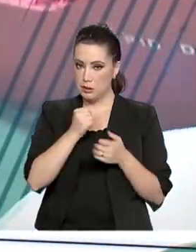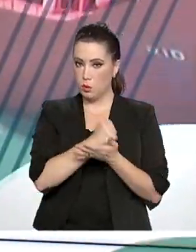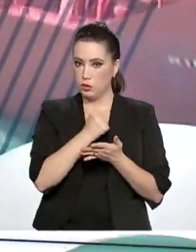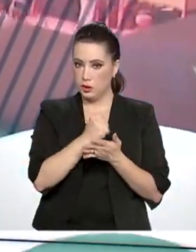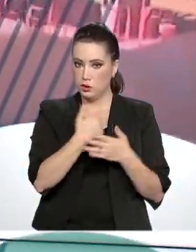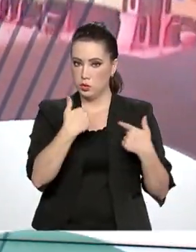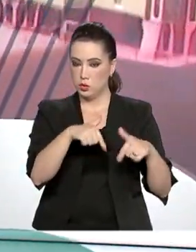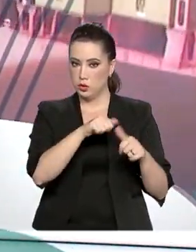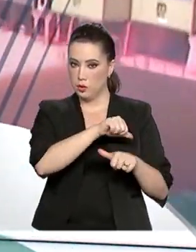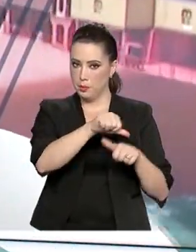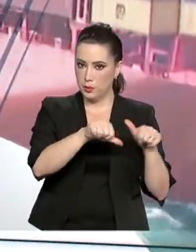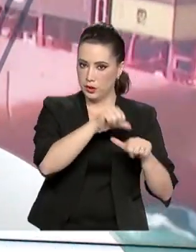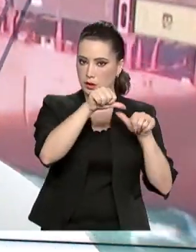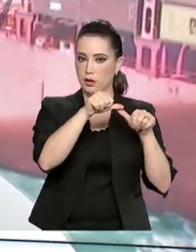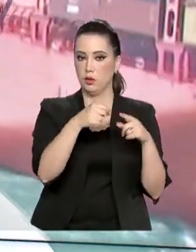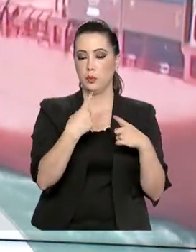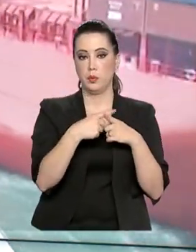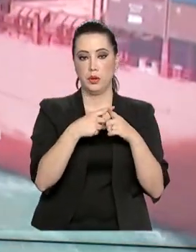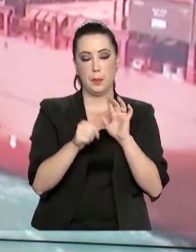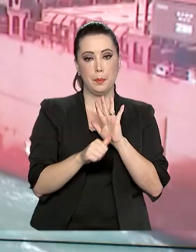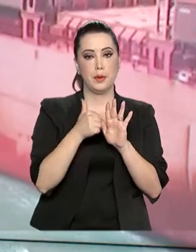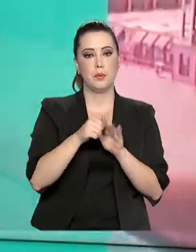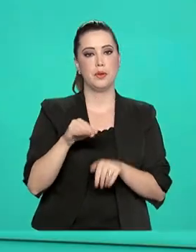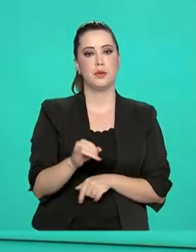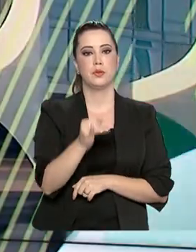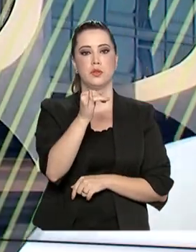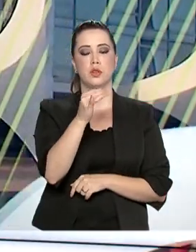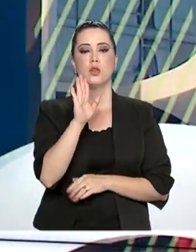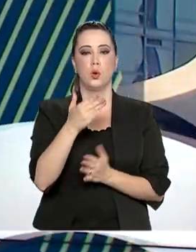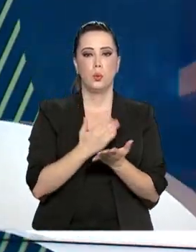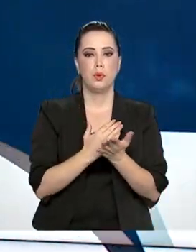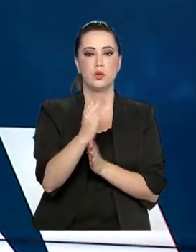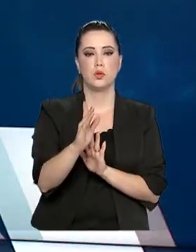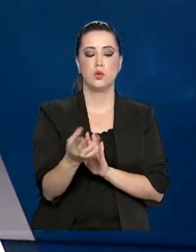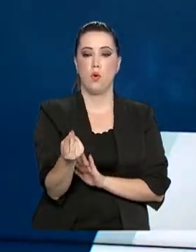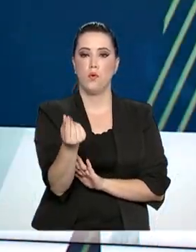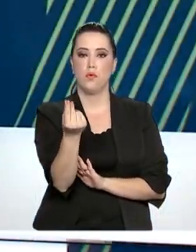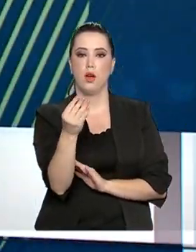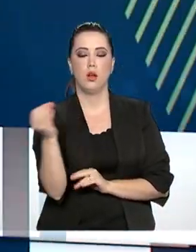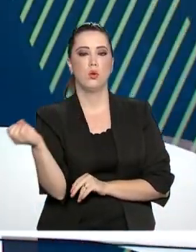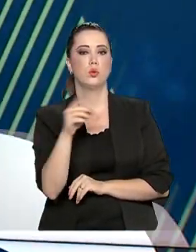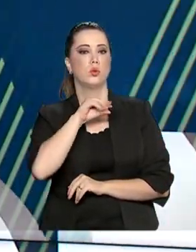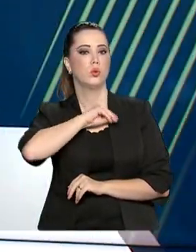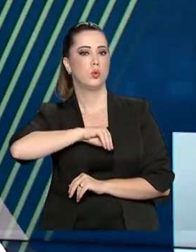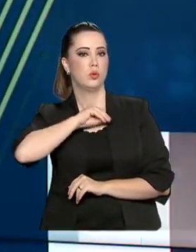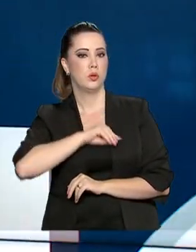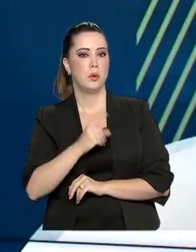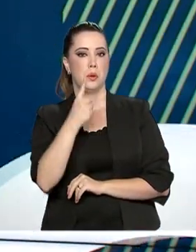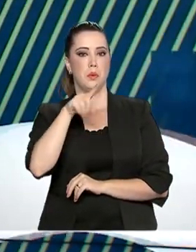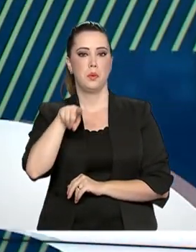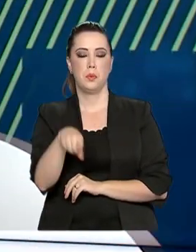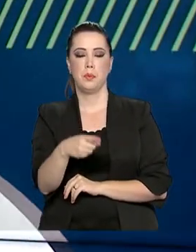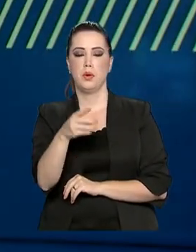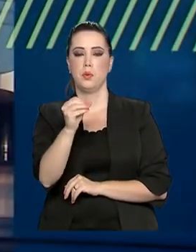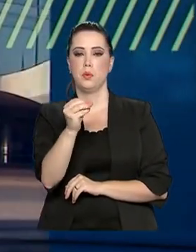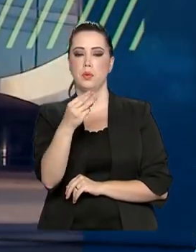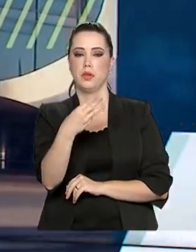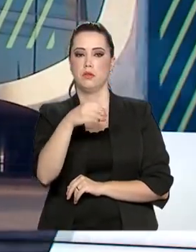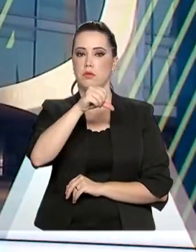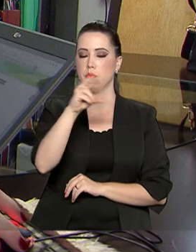contrato de trabalho atualizado. Desde 1º de Janeiro está em vigor o novo valor do mínimo, R$.039.